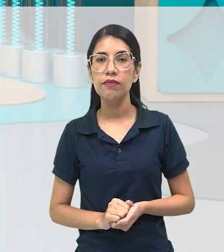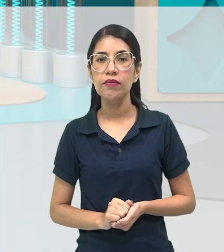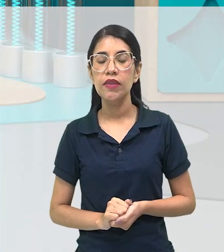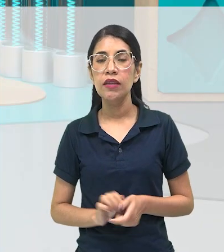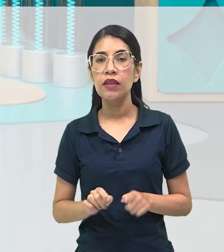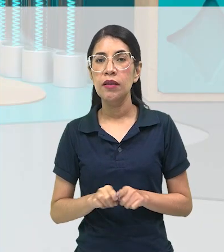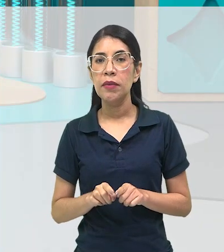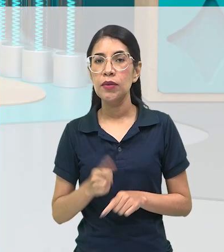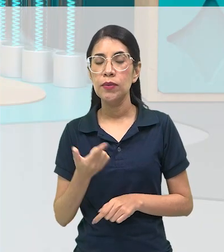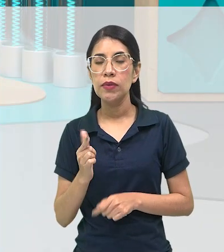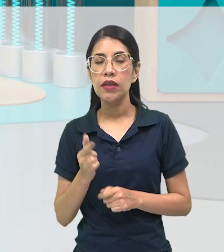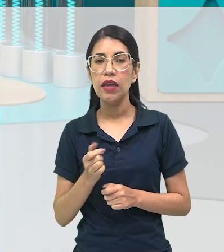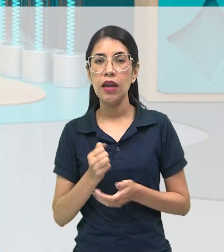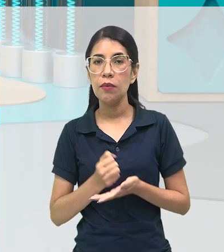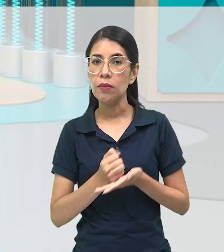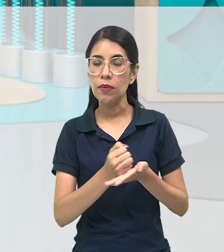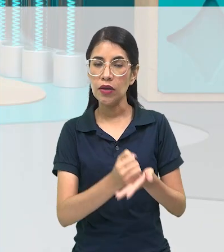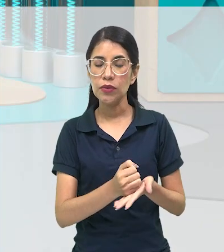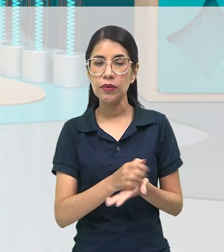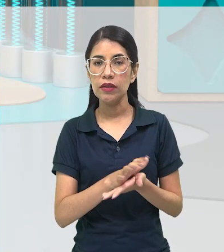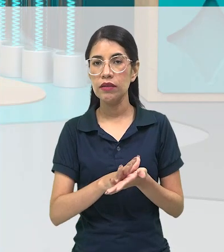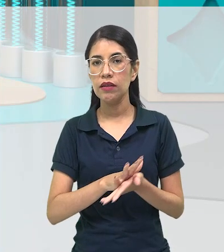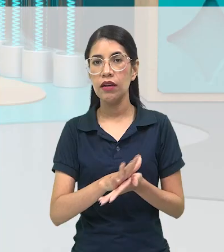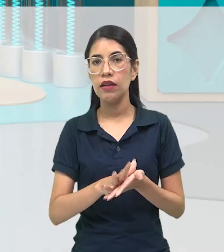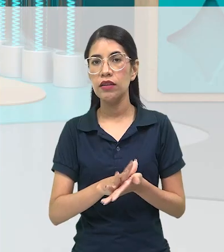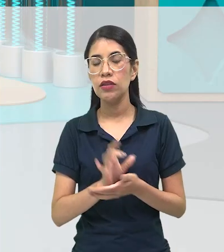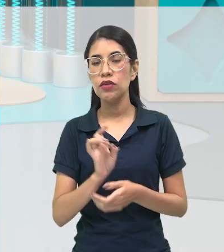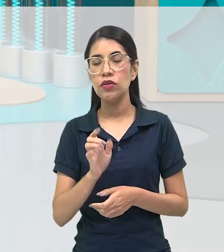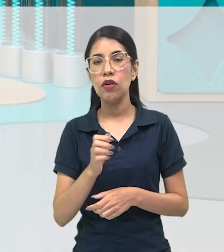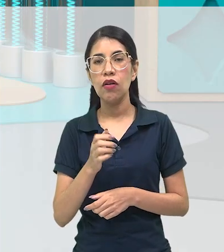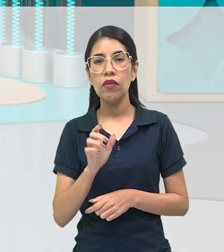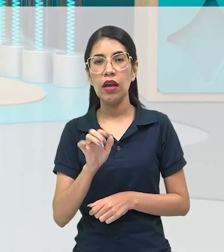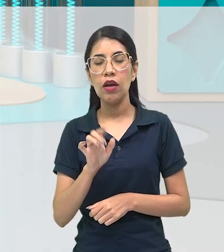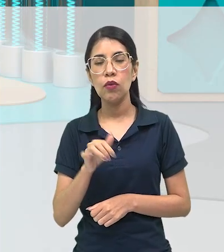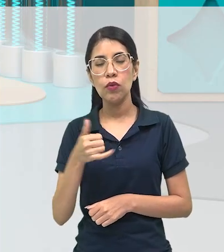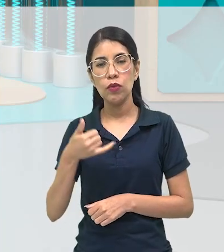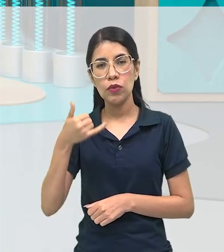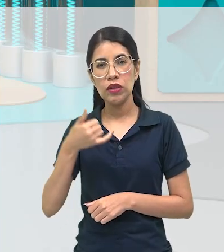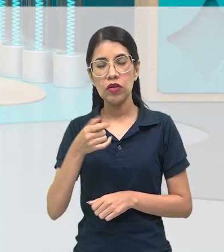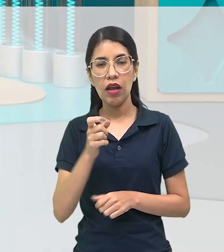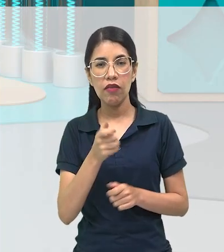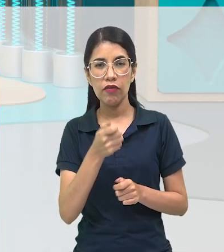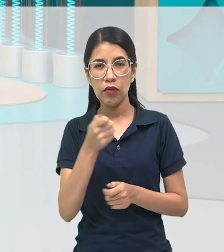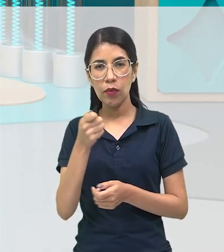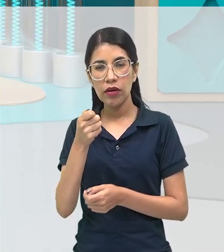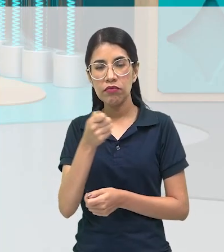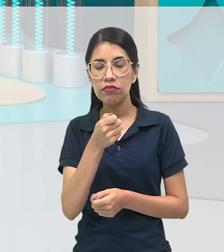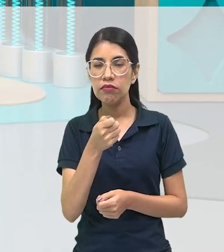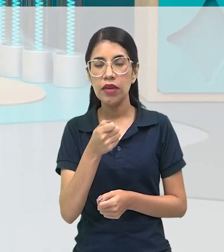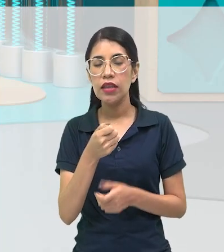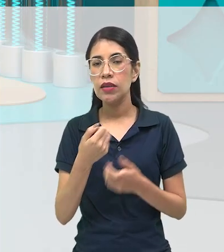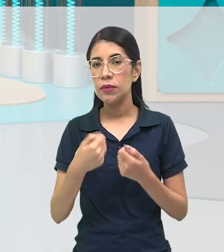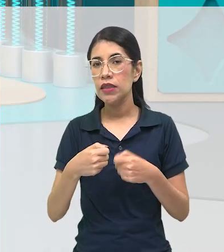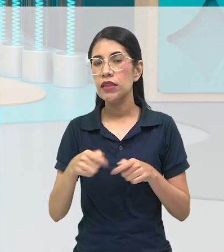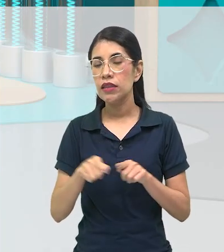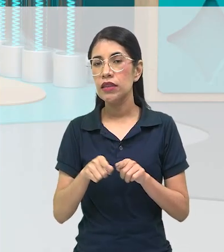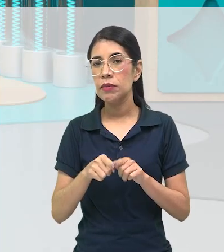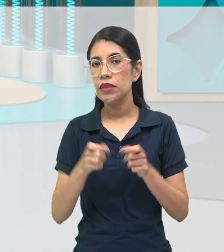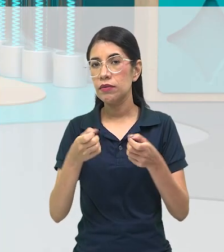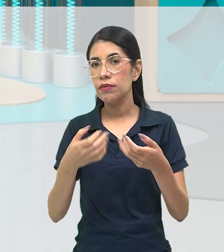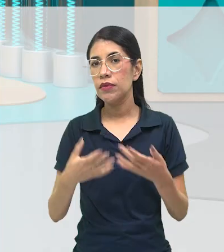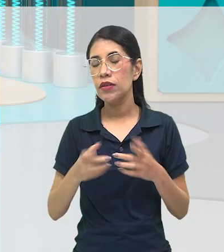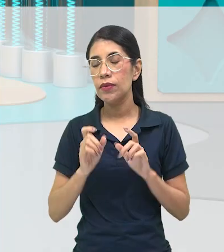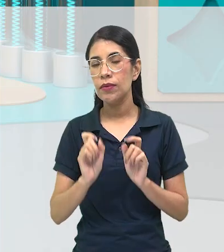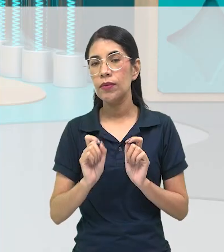não oferecer nenhum tipo de apoio, né? Simplesmente gravando aquela situação. Isso daí a gente precisa comentar que é